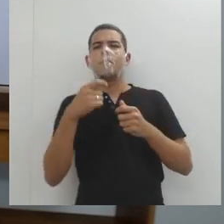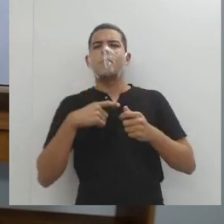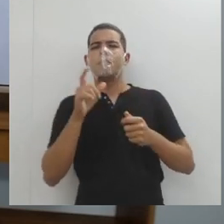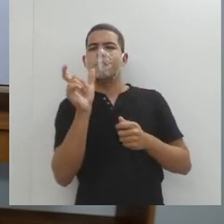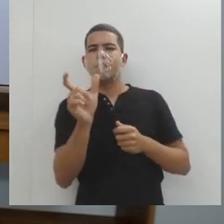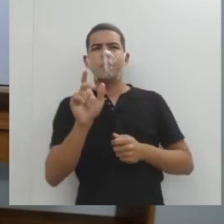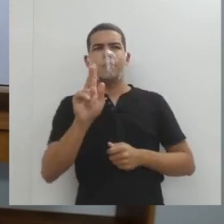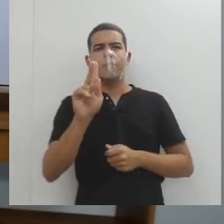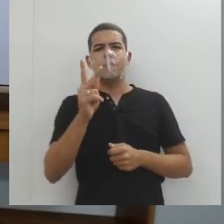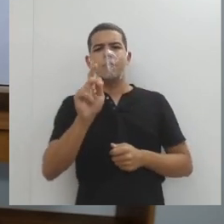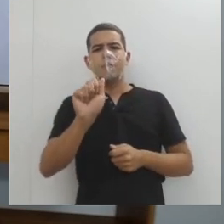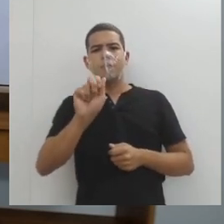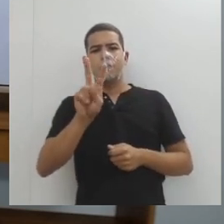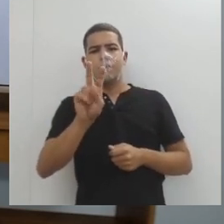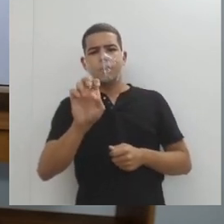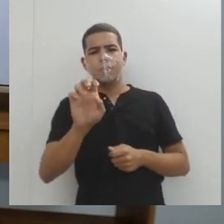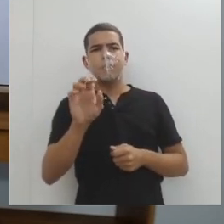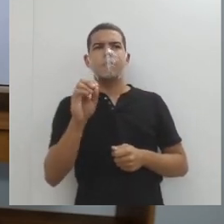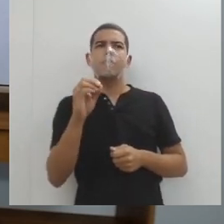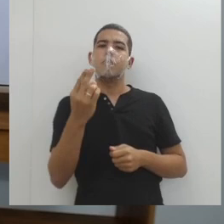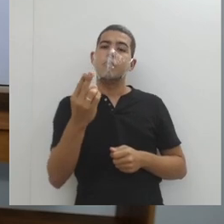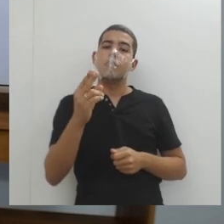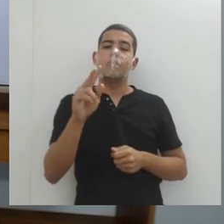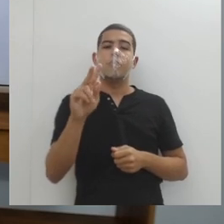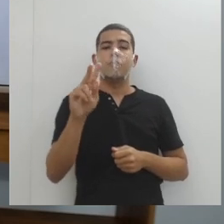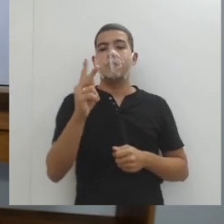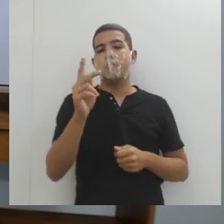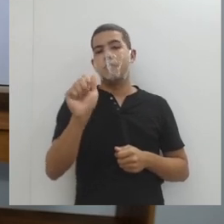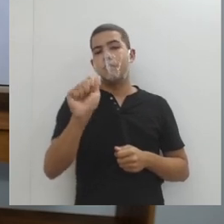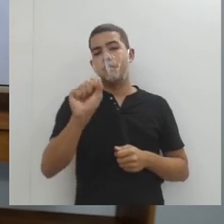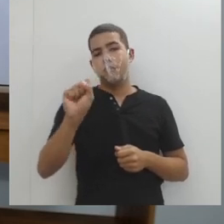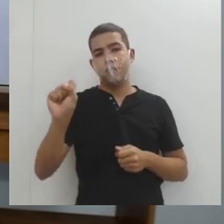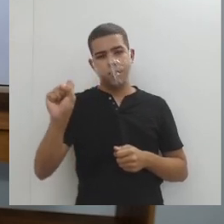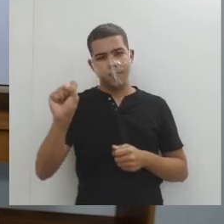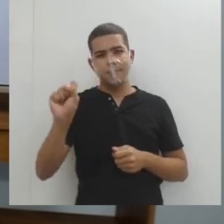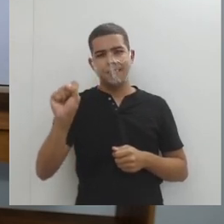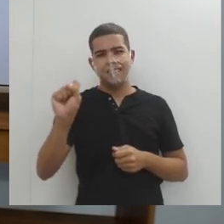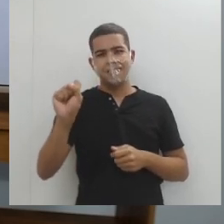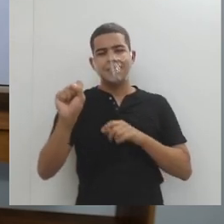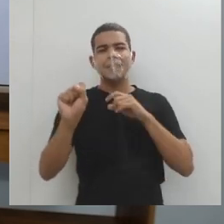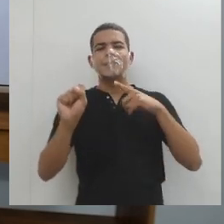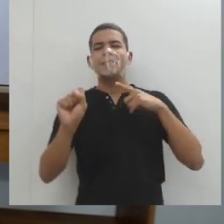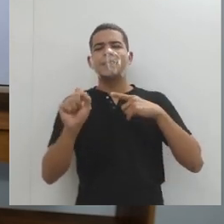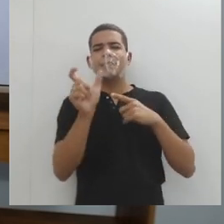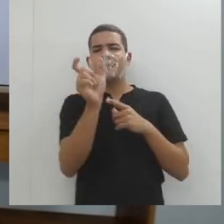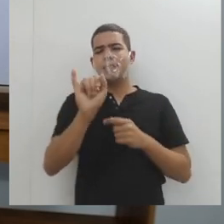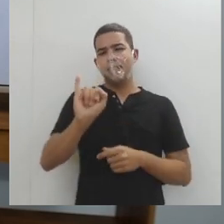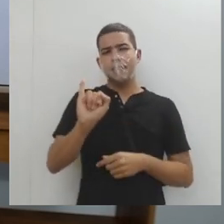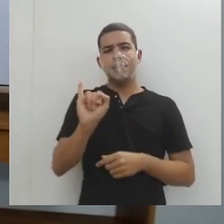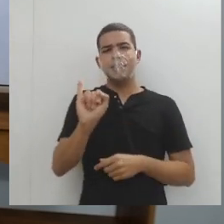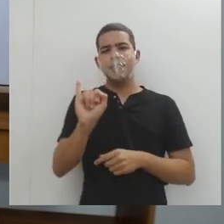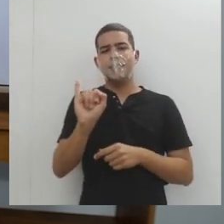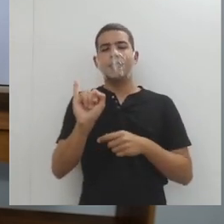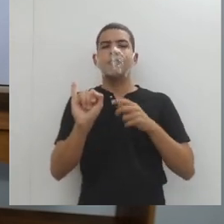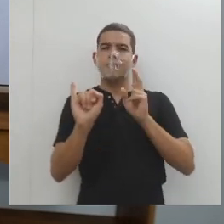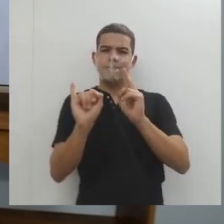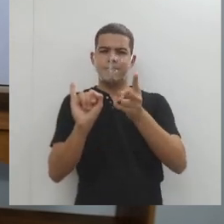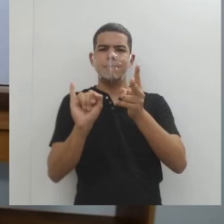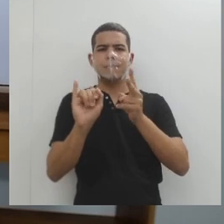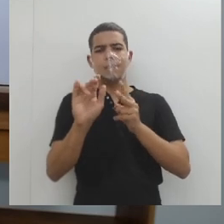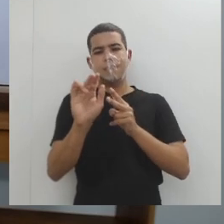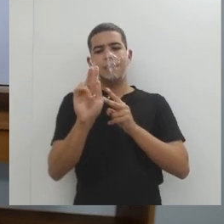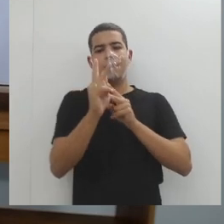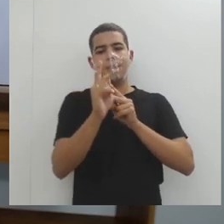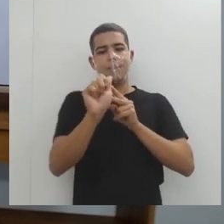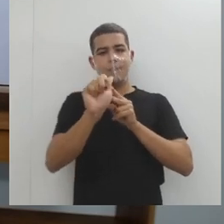e eu tenho has, que vai depender justamente do sujeito. Para o I, primeira pessoa de singular, eu sempre vou utilizar o have, tá? Então coloco isso lá